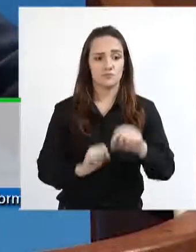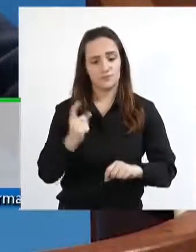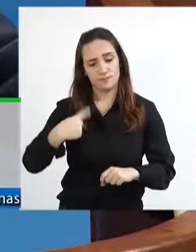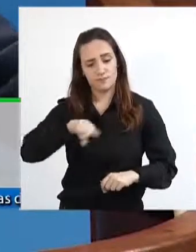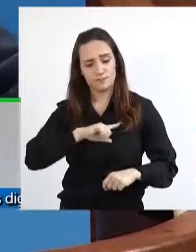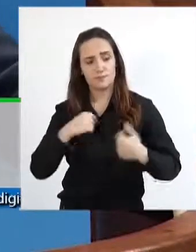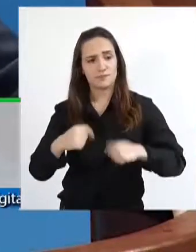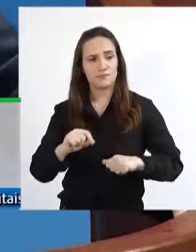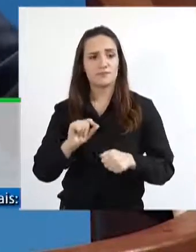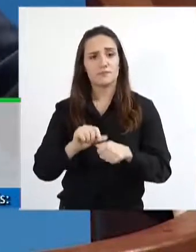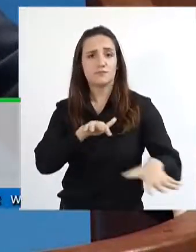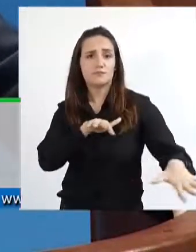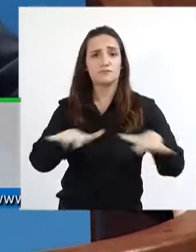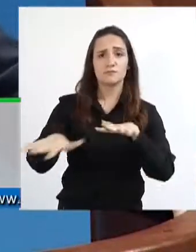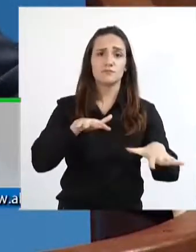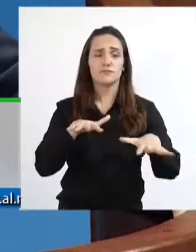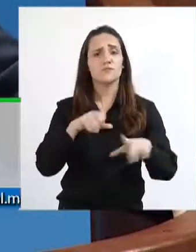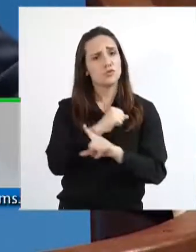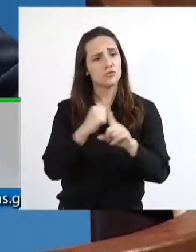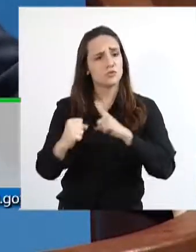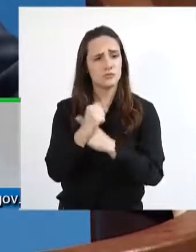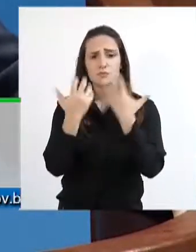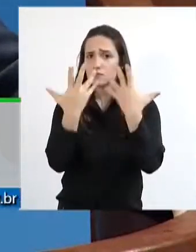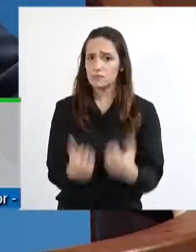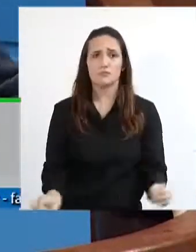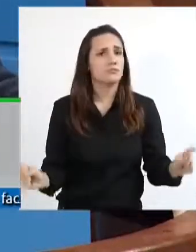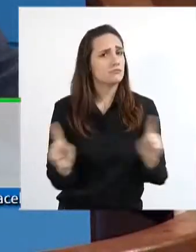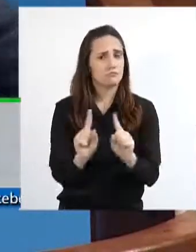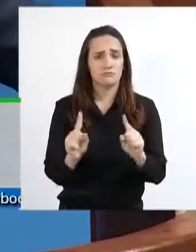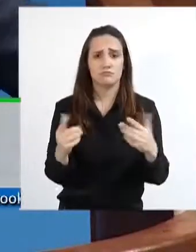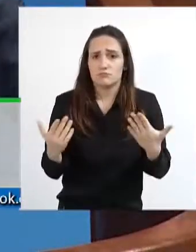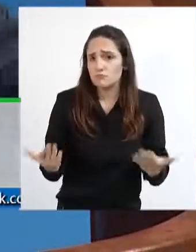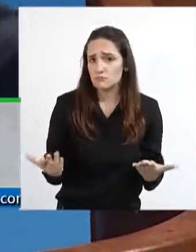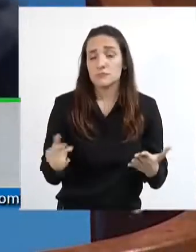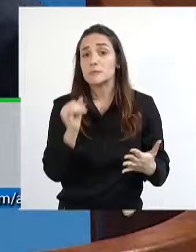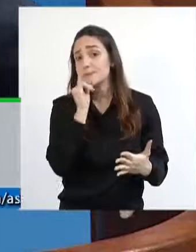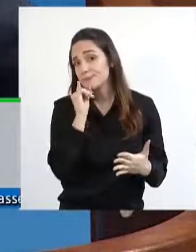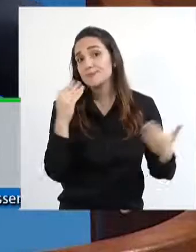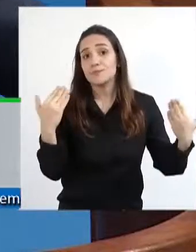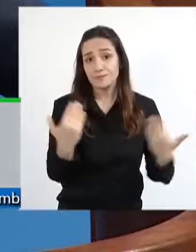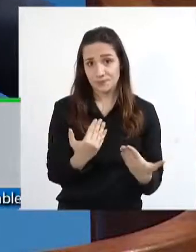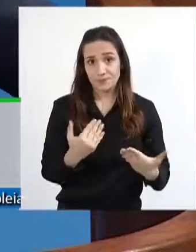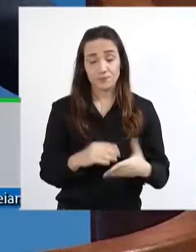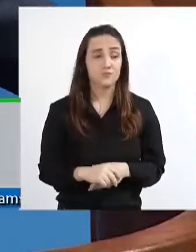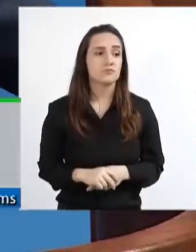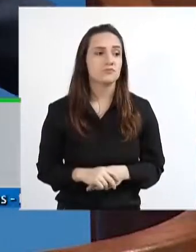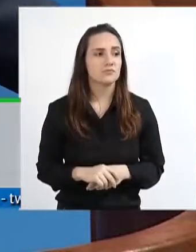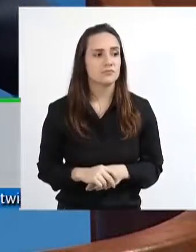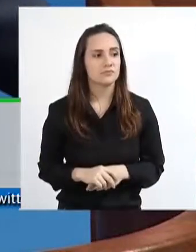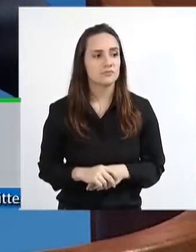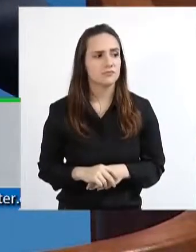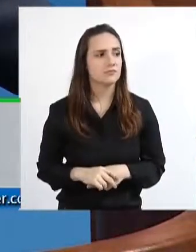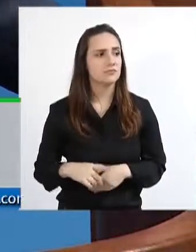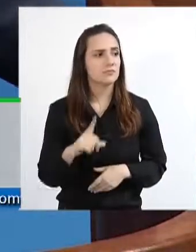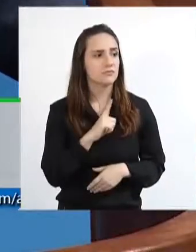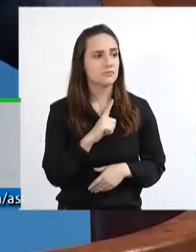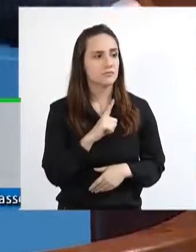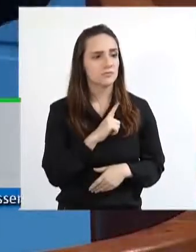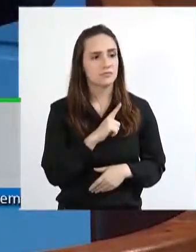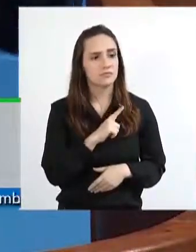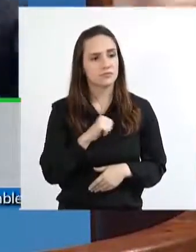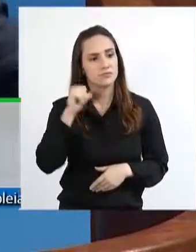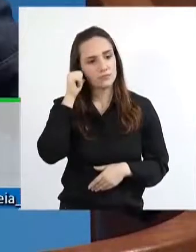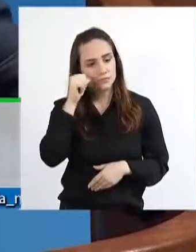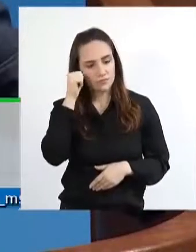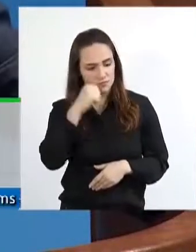uma mobilização da sociedade contra isso, né? Hoje, por exemplo, uma filha de um militar, ela não